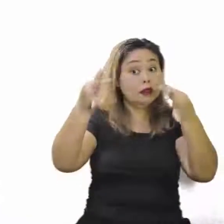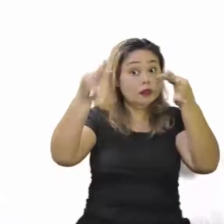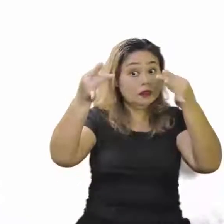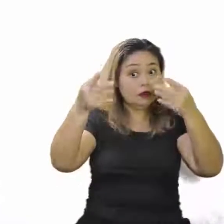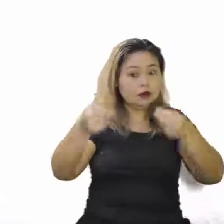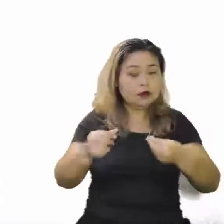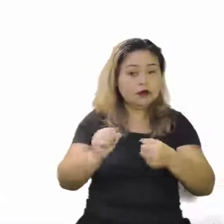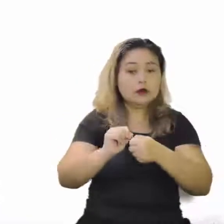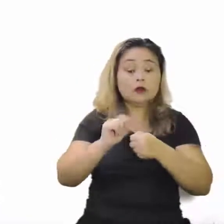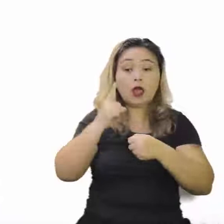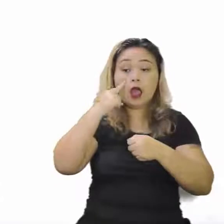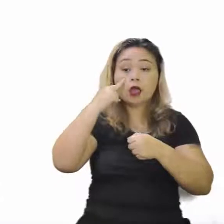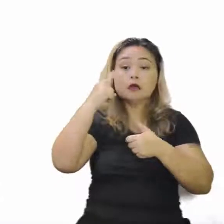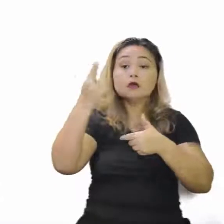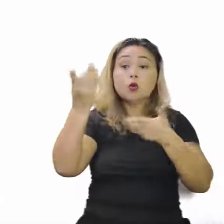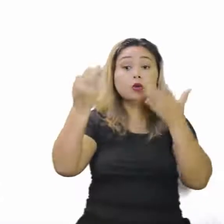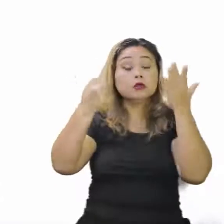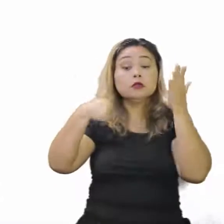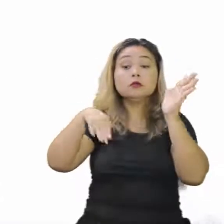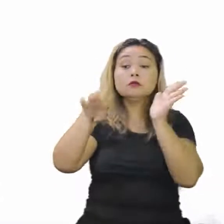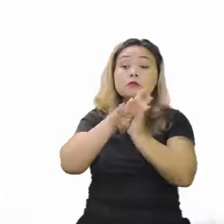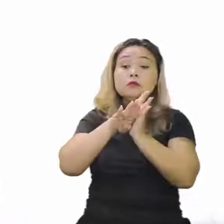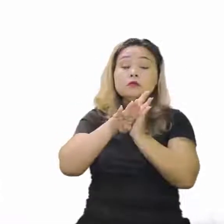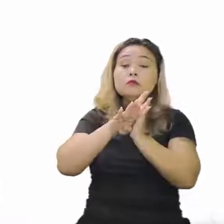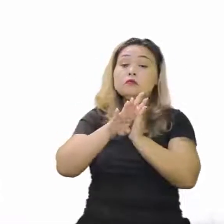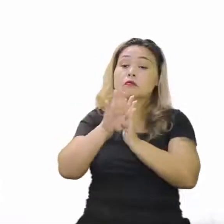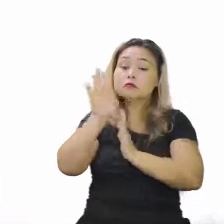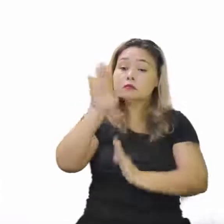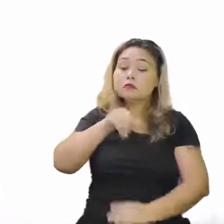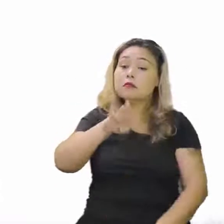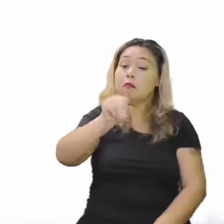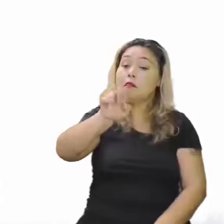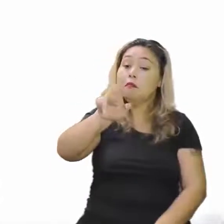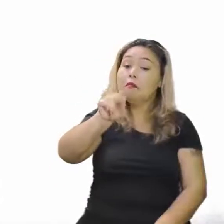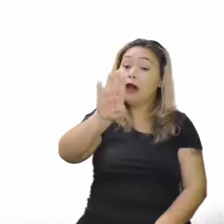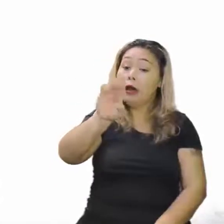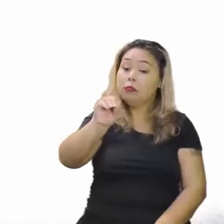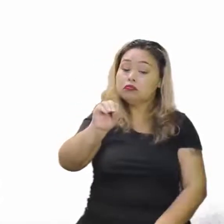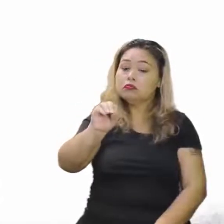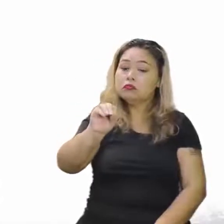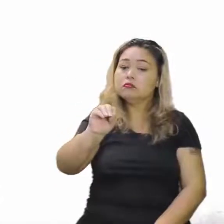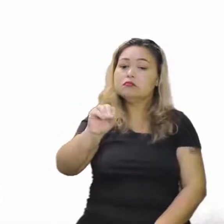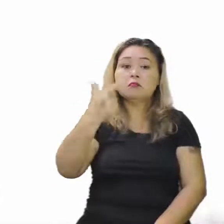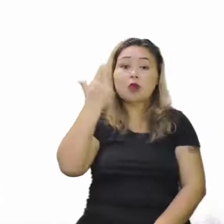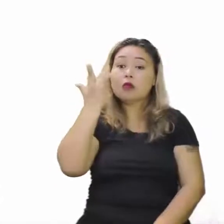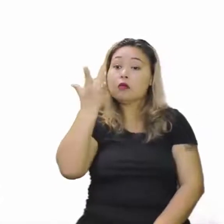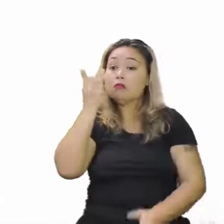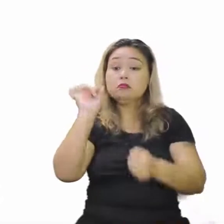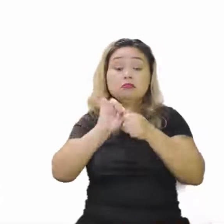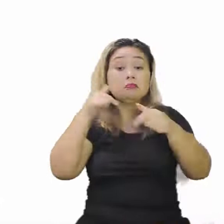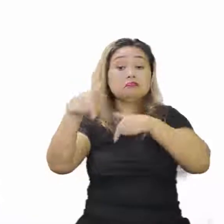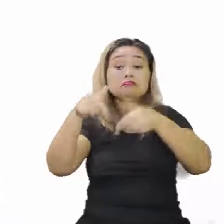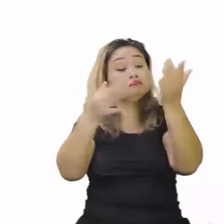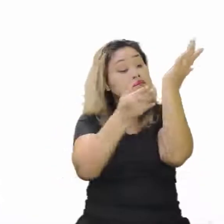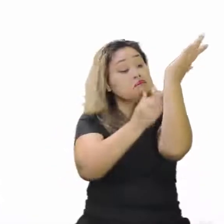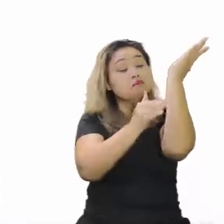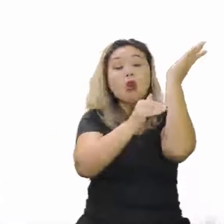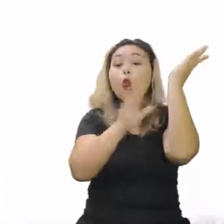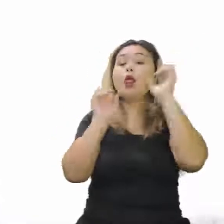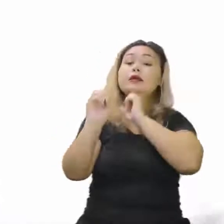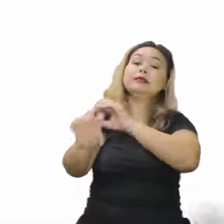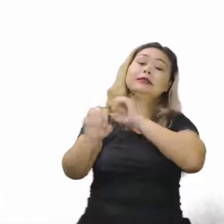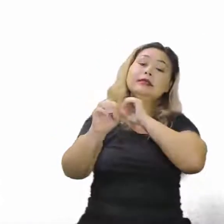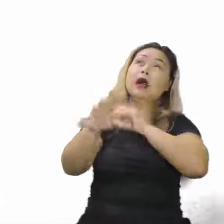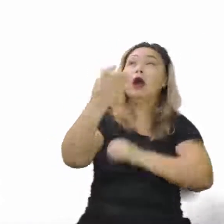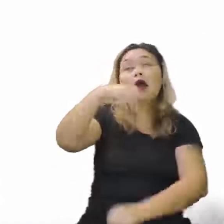Detalhe, quando ele chegava aqui, ele era chamado de brabo, porque ele não sabia trabalhar no látex. Ele era